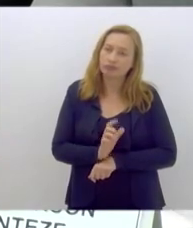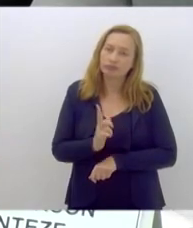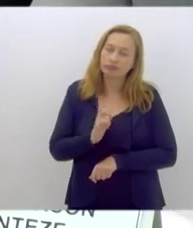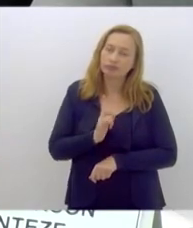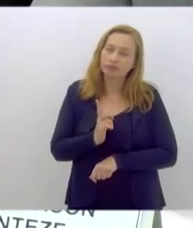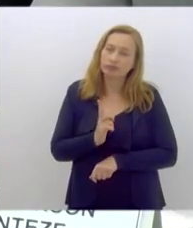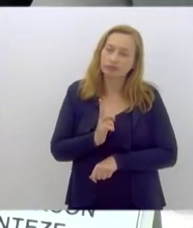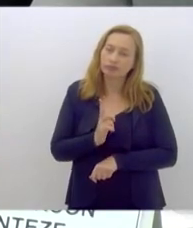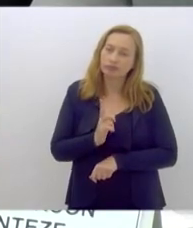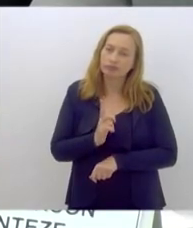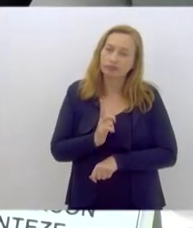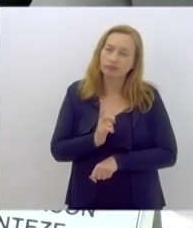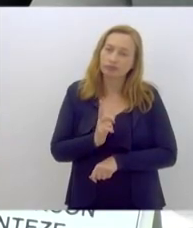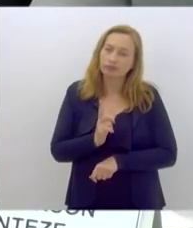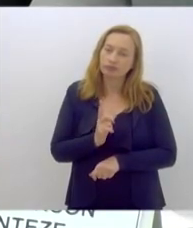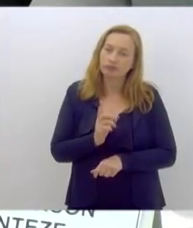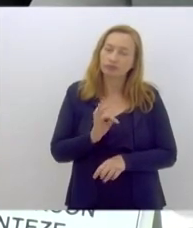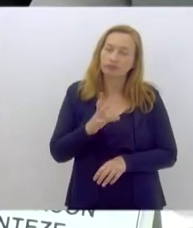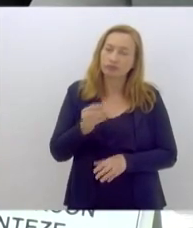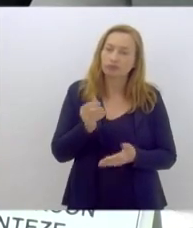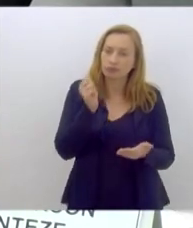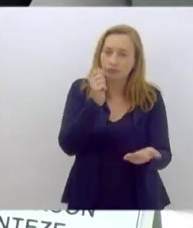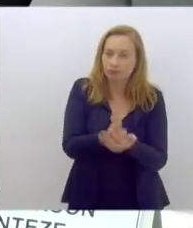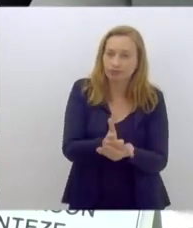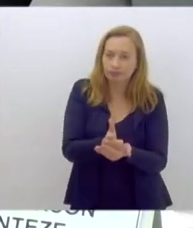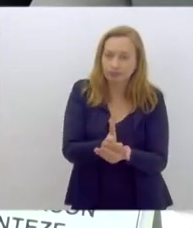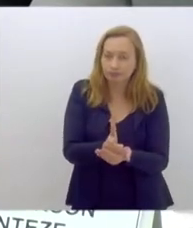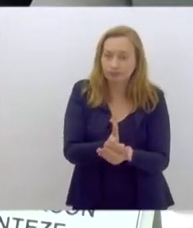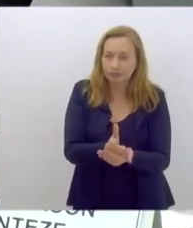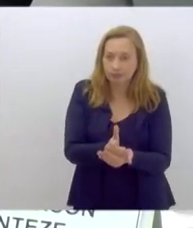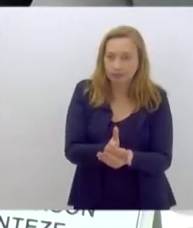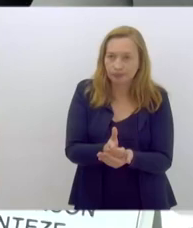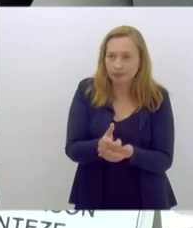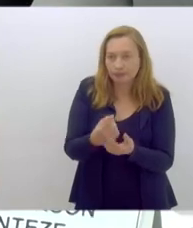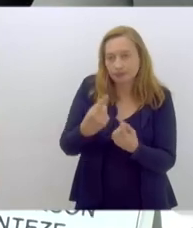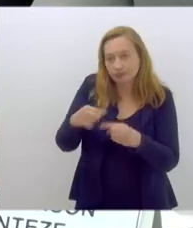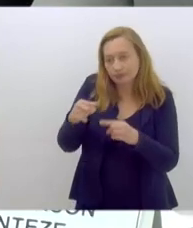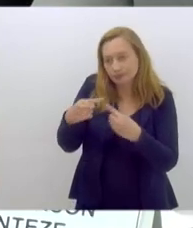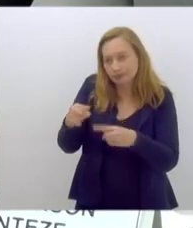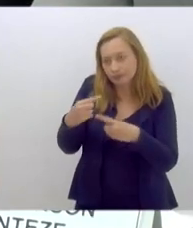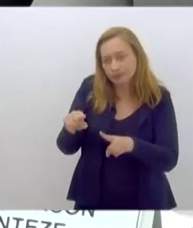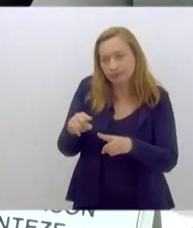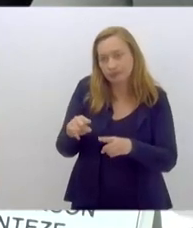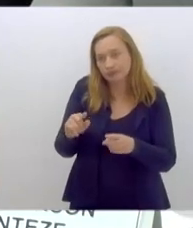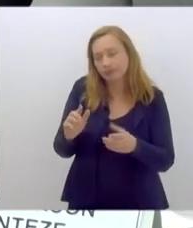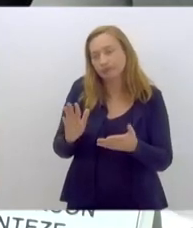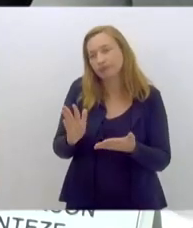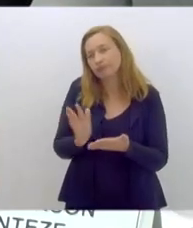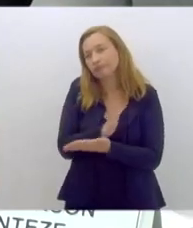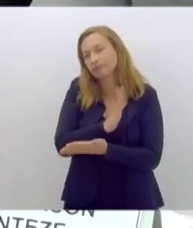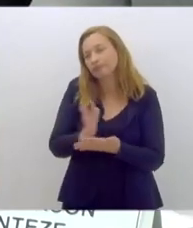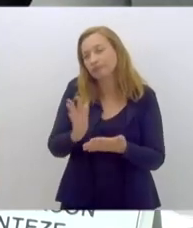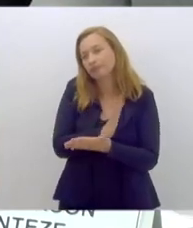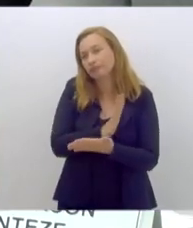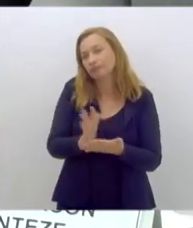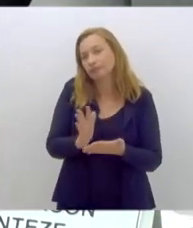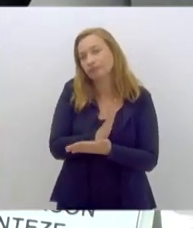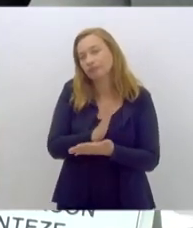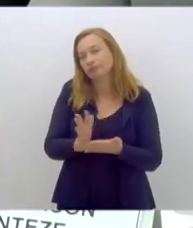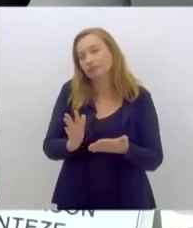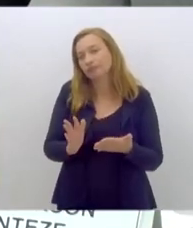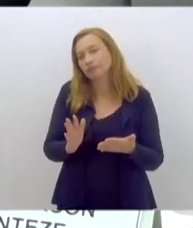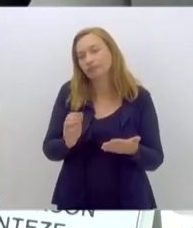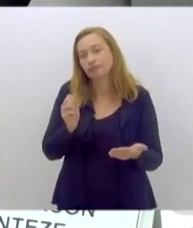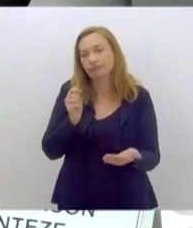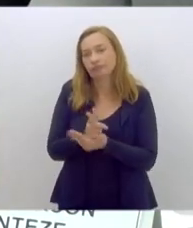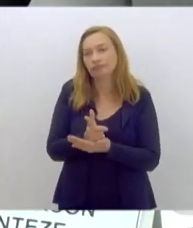contas em dia de estar pagando em dia isso provocou redução em determinadas compras